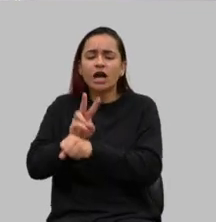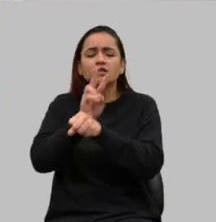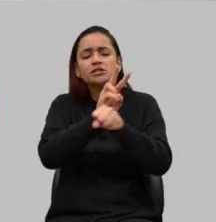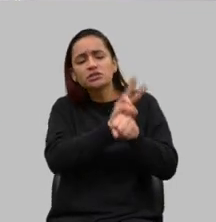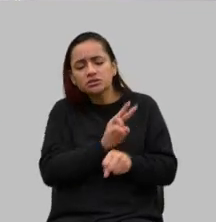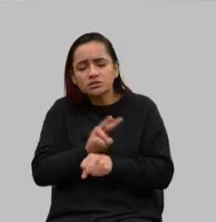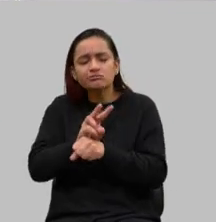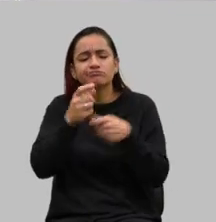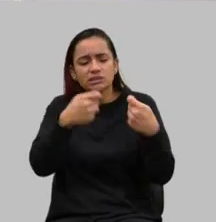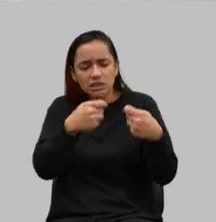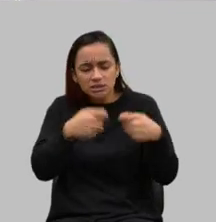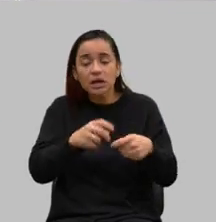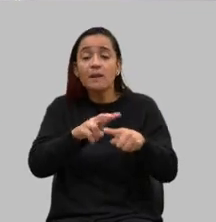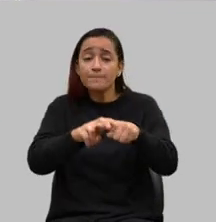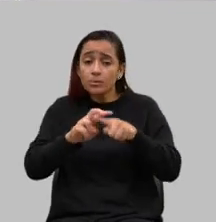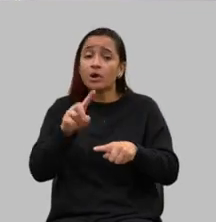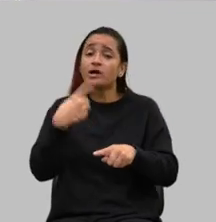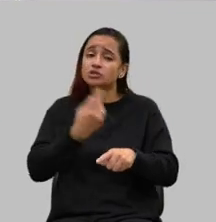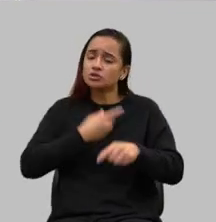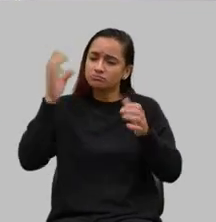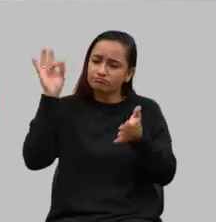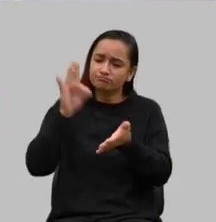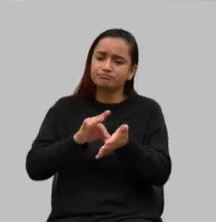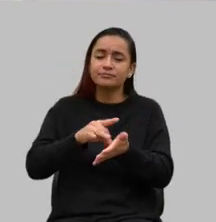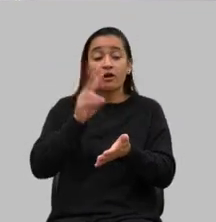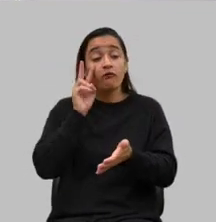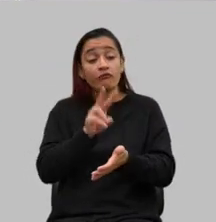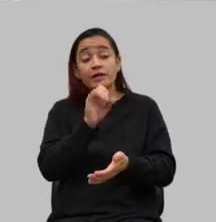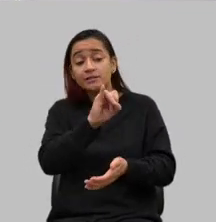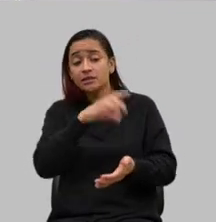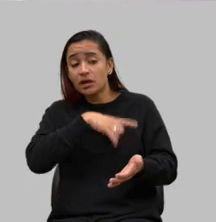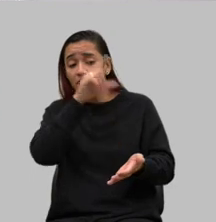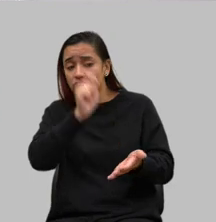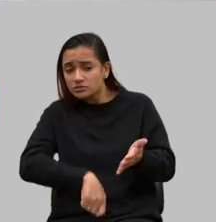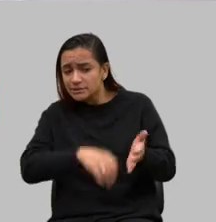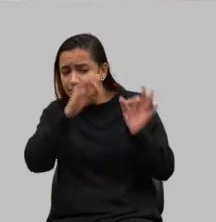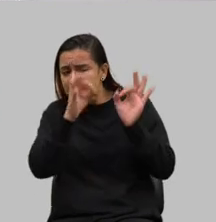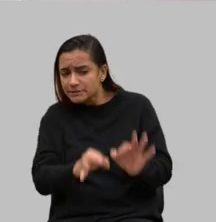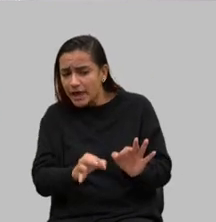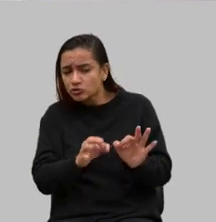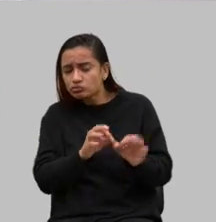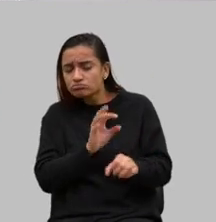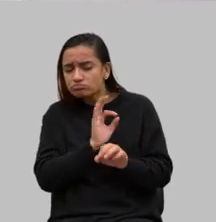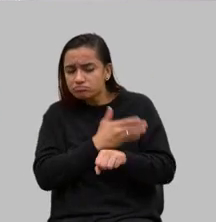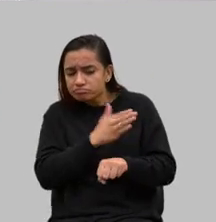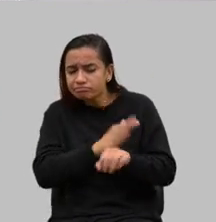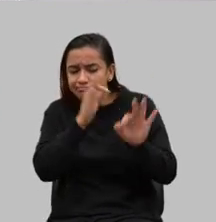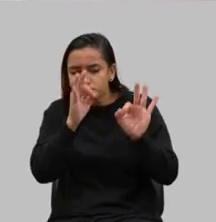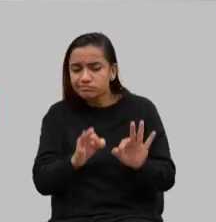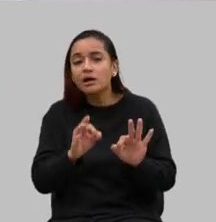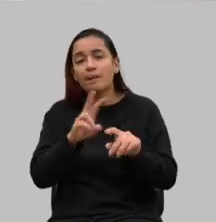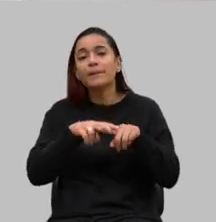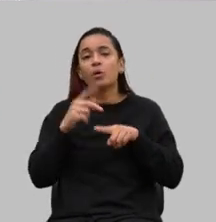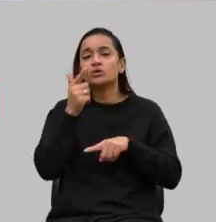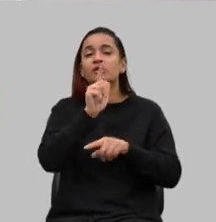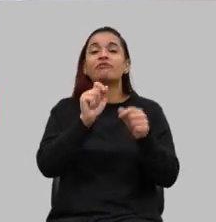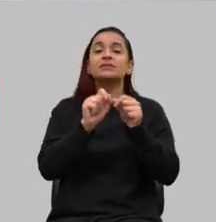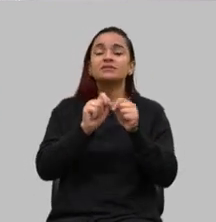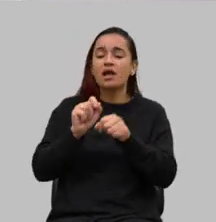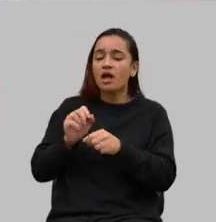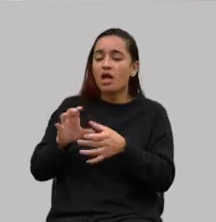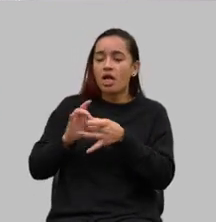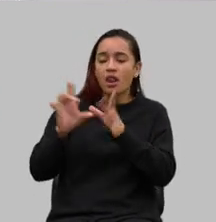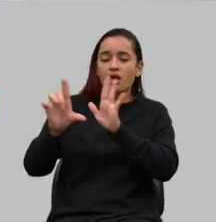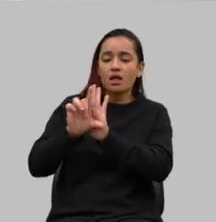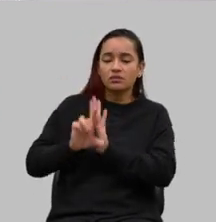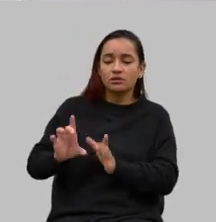a gente possa realmente ver se estão sendo cumpridos e o mais rápido possível eh seja feito o licenciamento para o